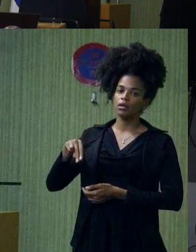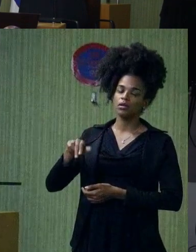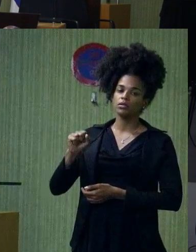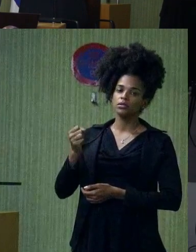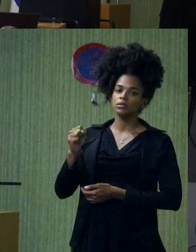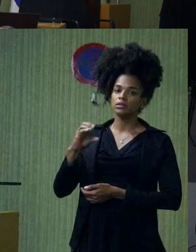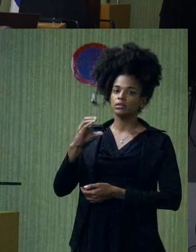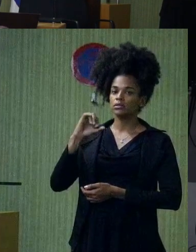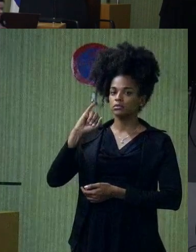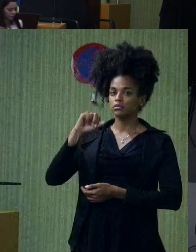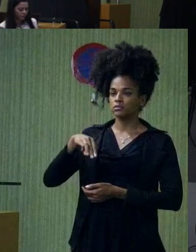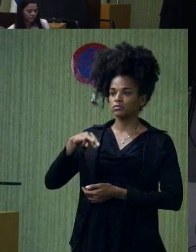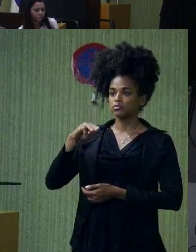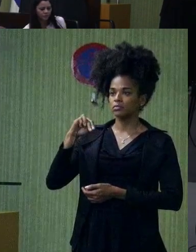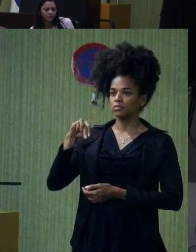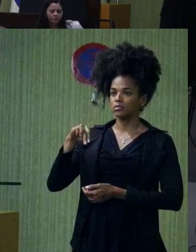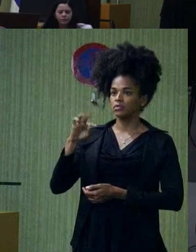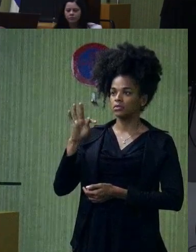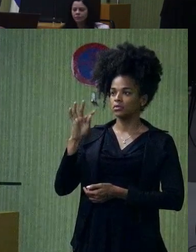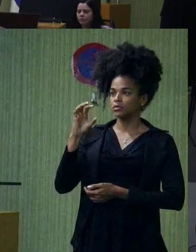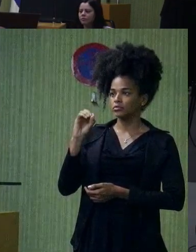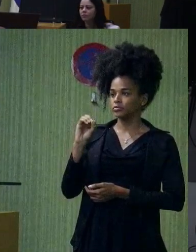peto vai